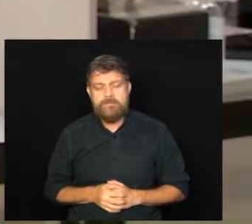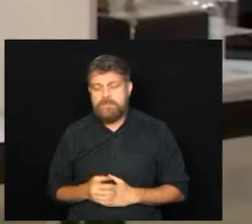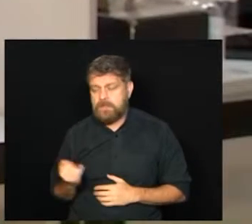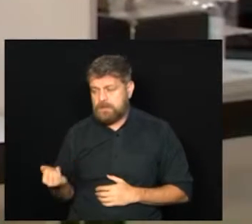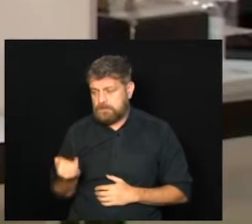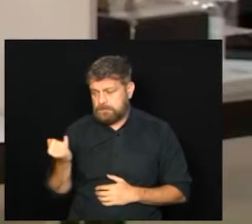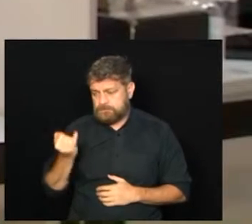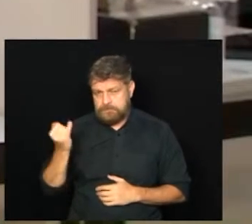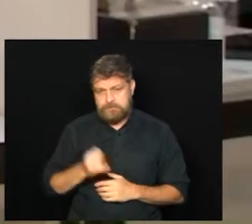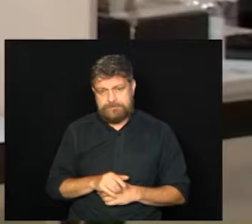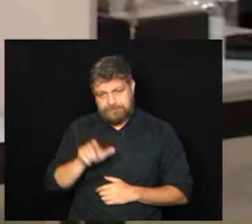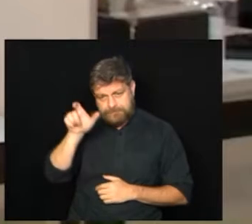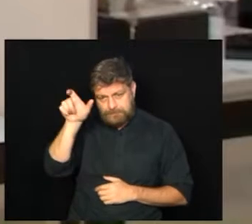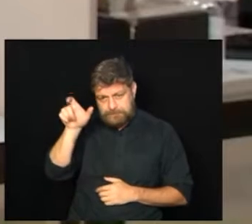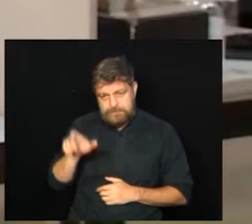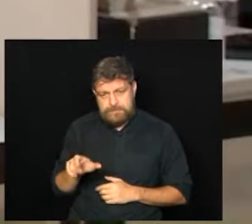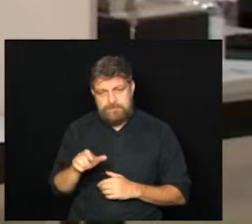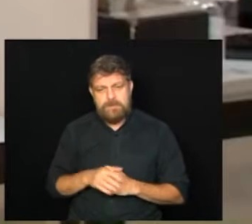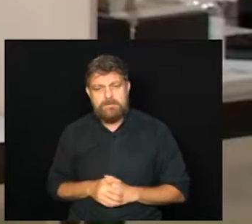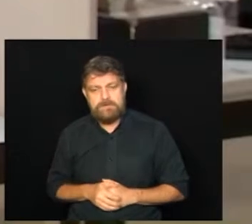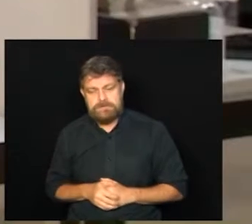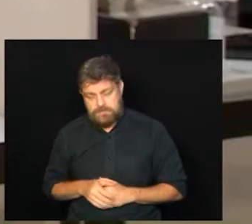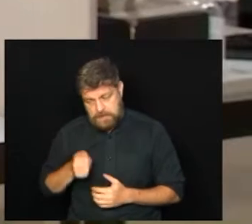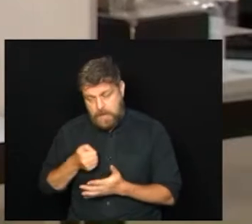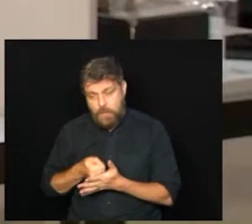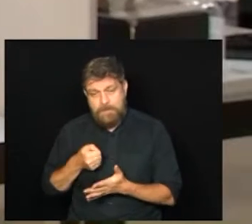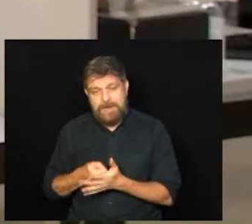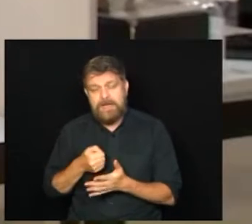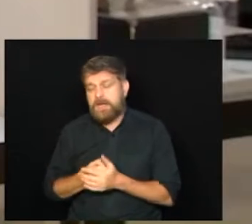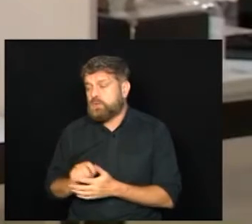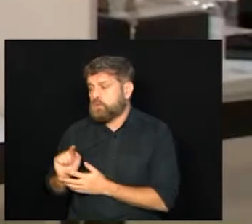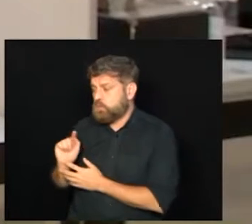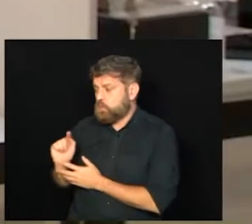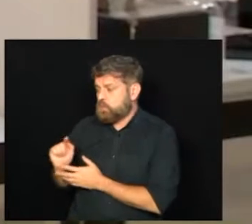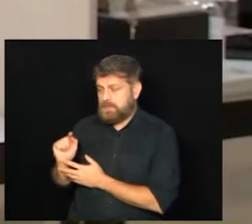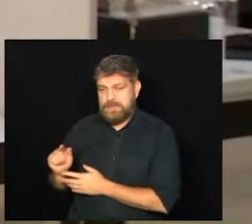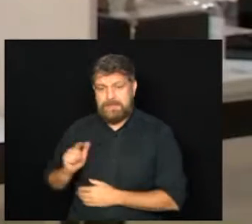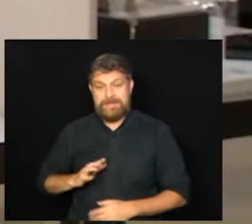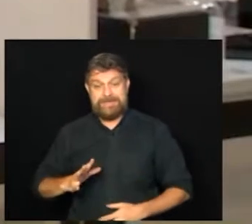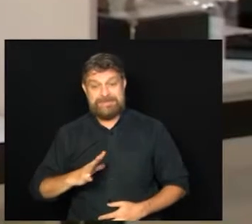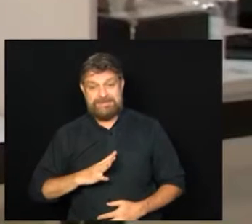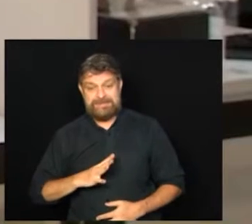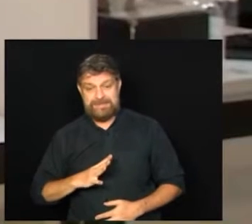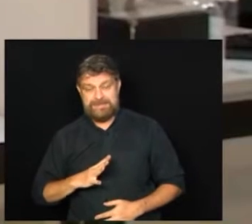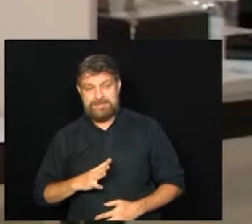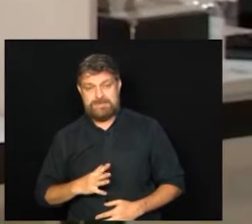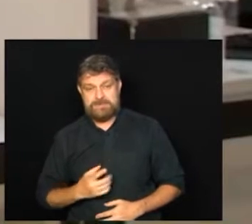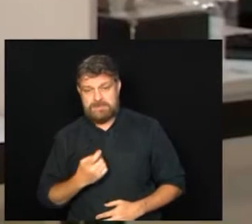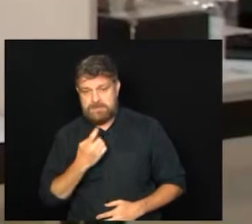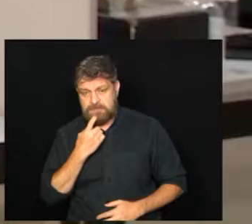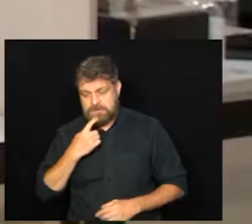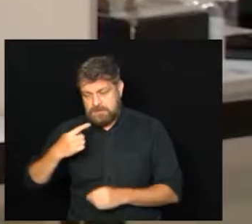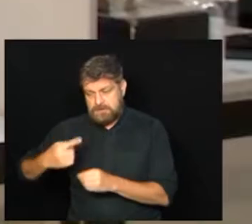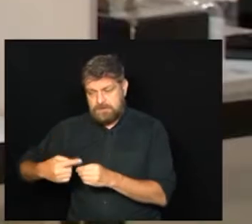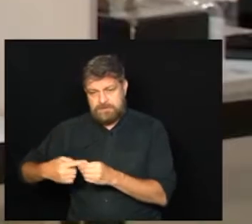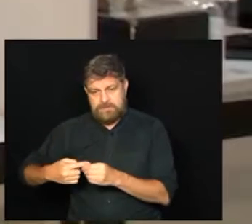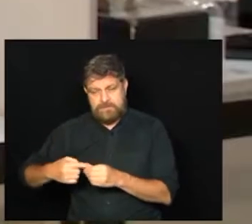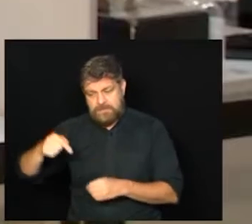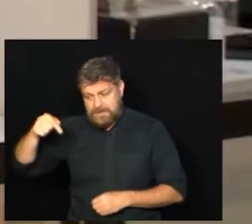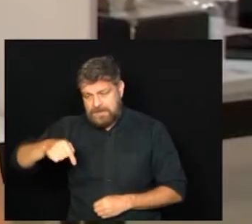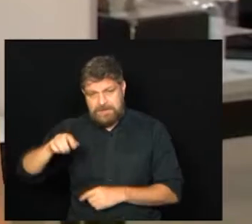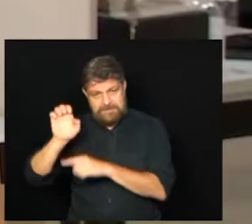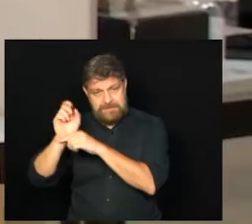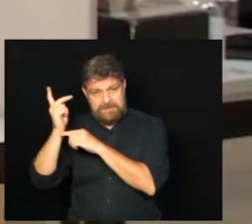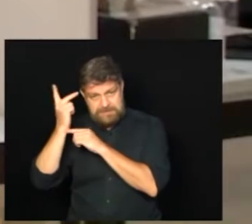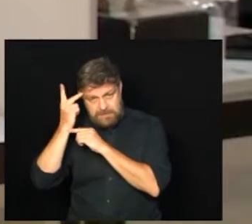que a pessoa, aliás, é uma das exigências, não é? É que resida aqui no estado de São Paulo pelo período de 2 anos, é